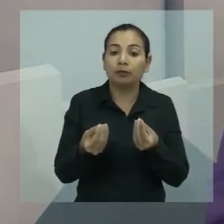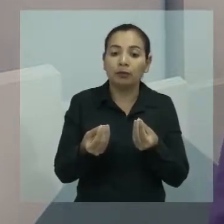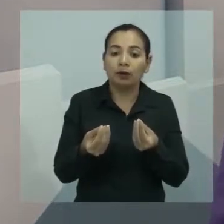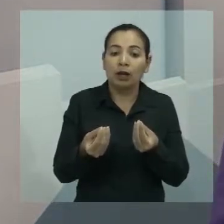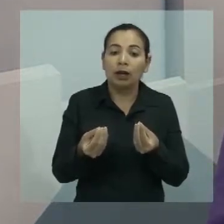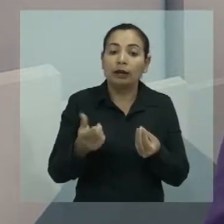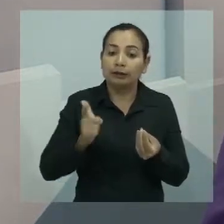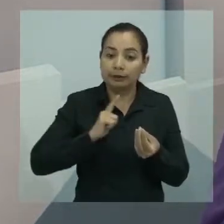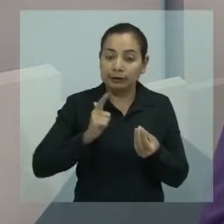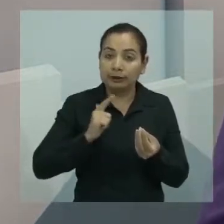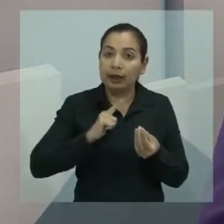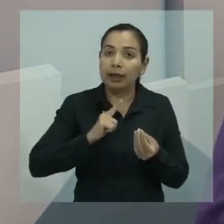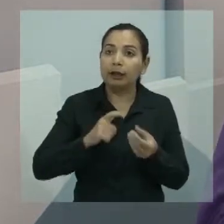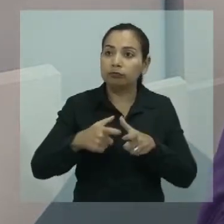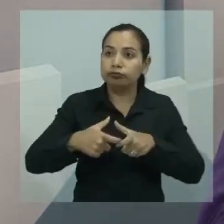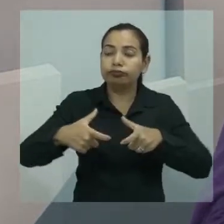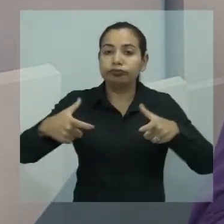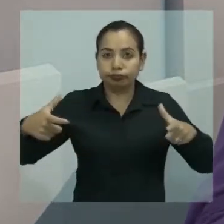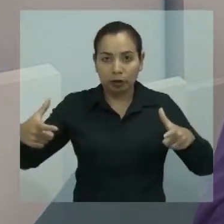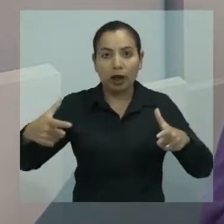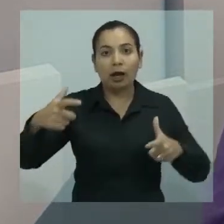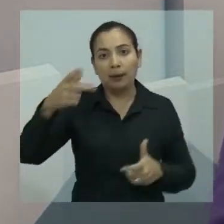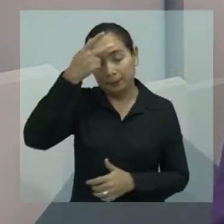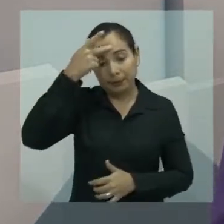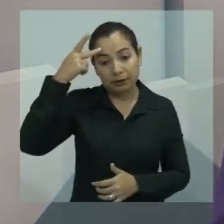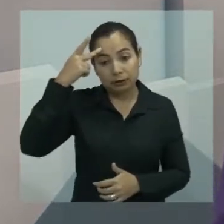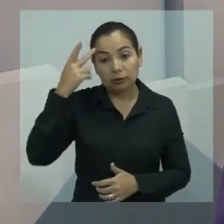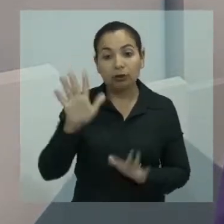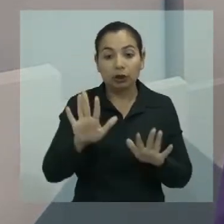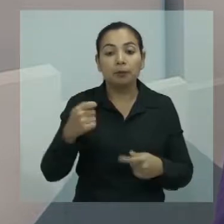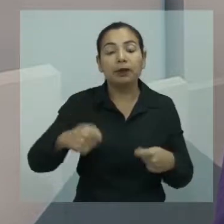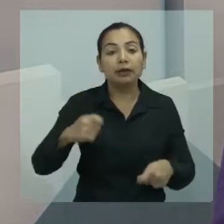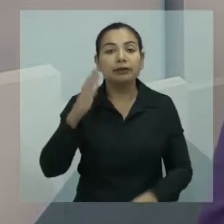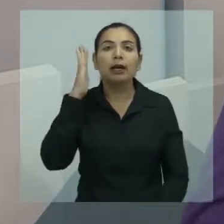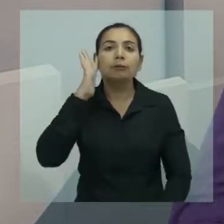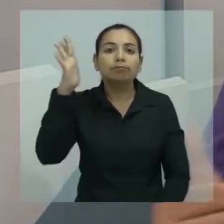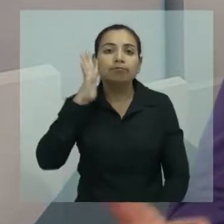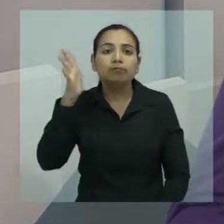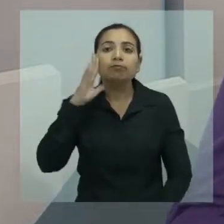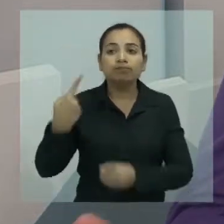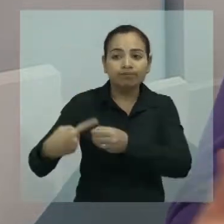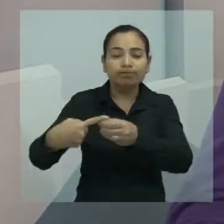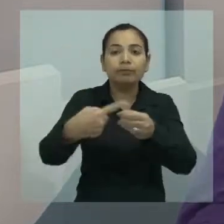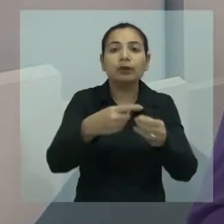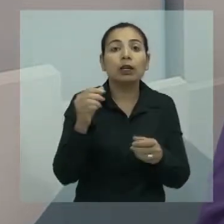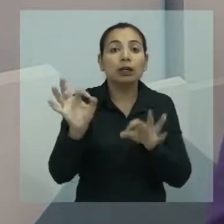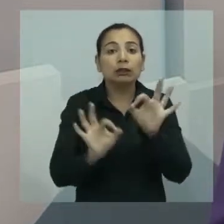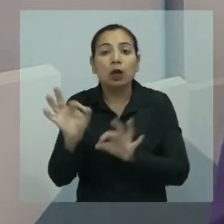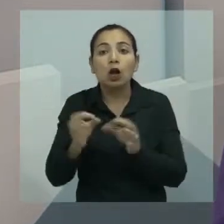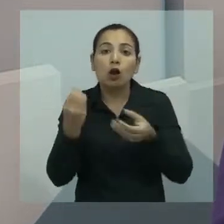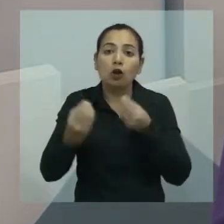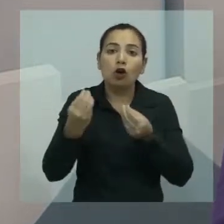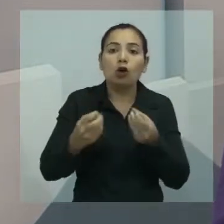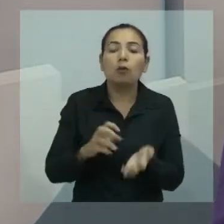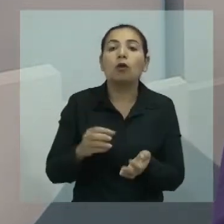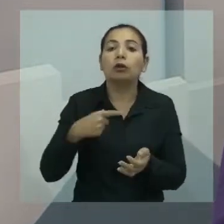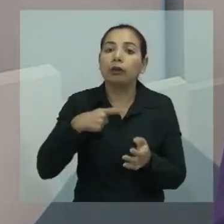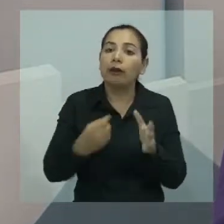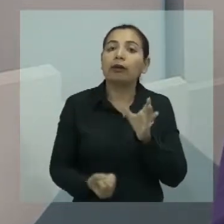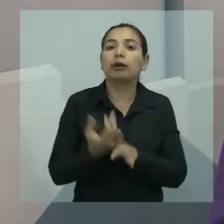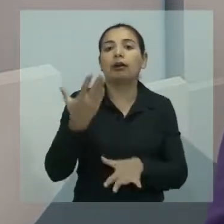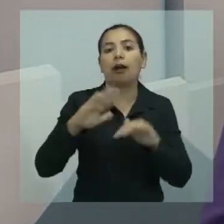com uma situação de redução populacional, né, a taxa de crescimento vem sendo negativa daqui para frente, os